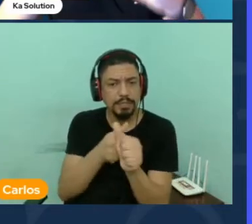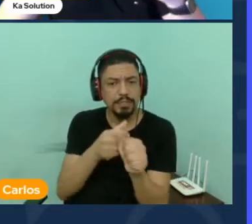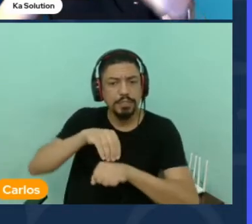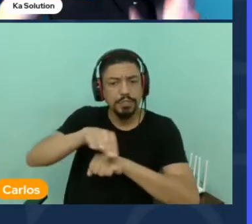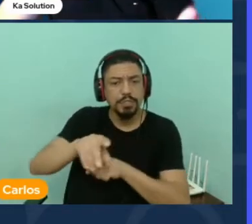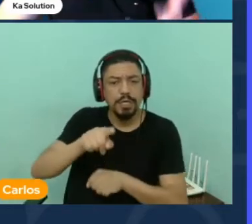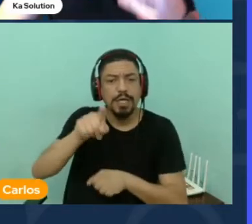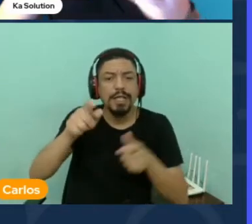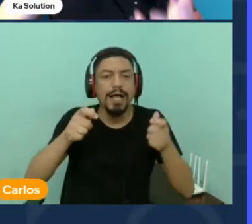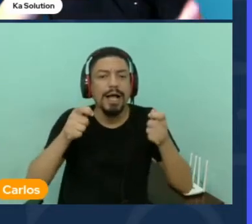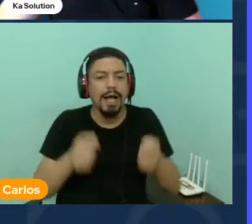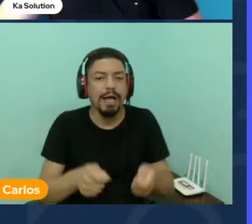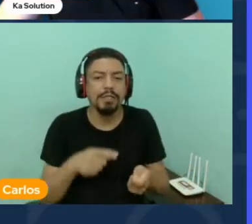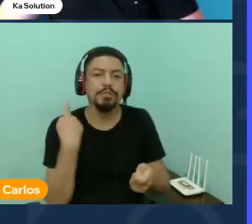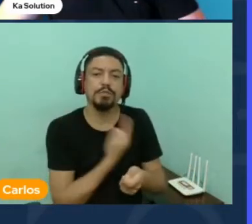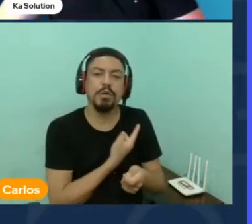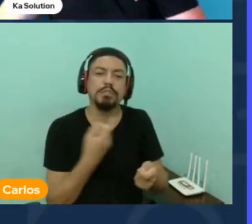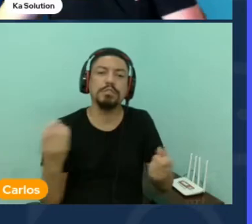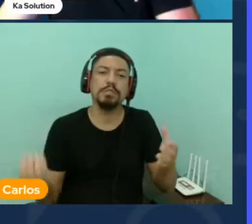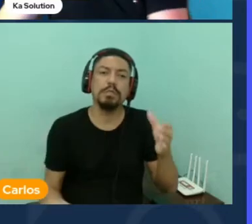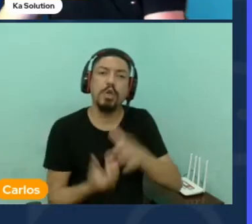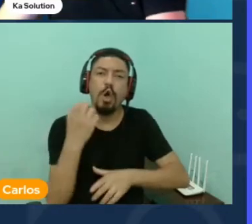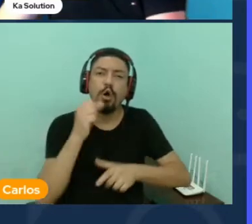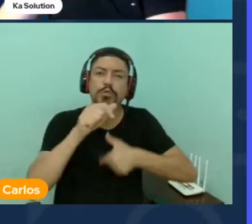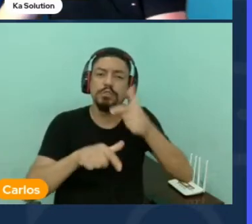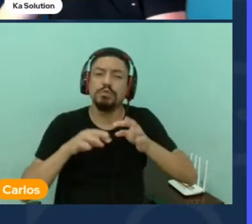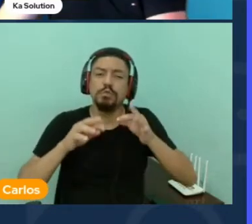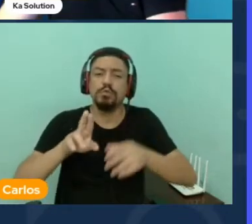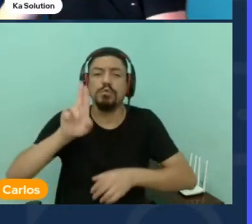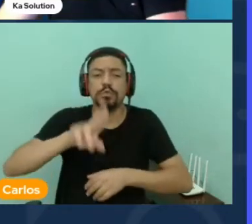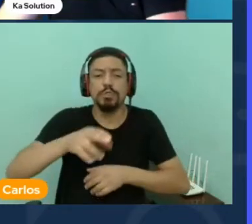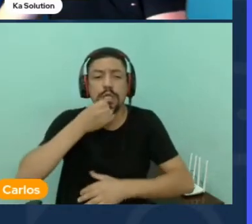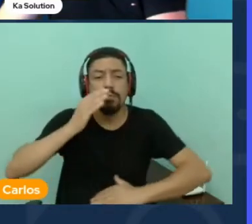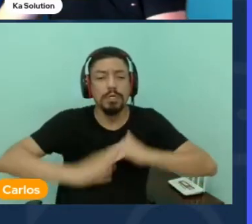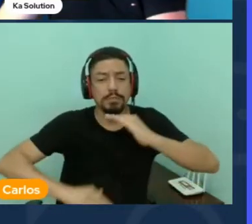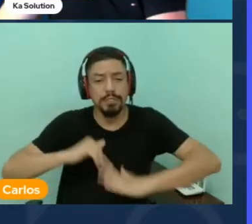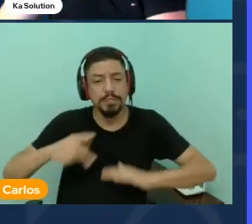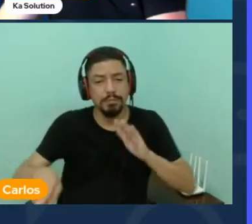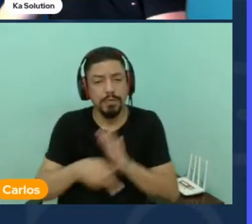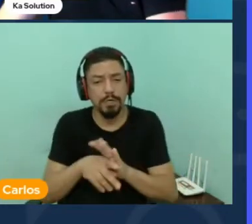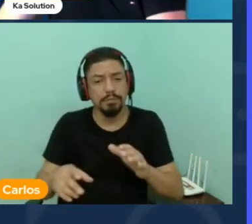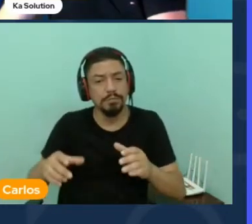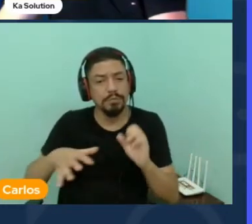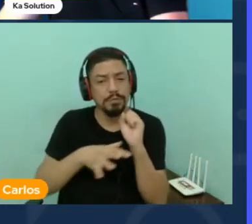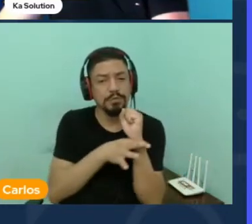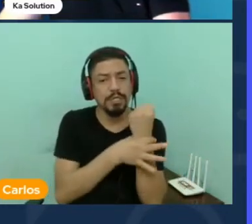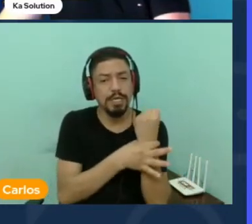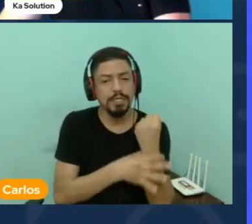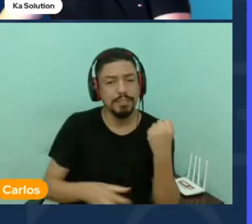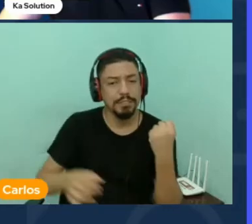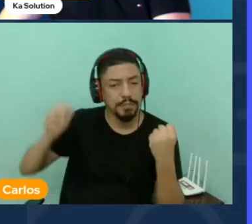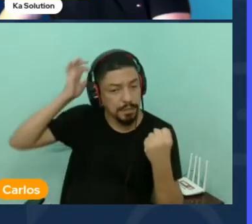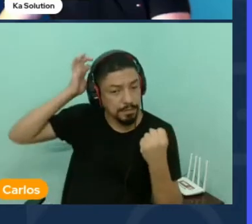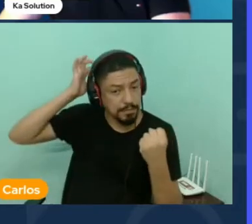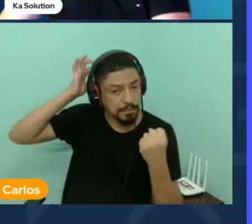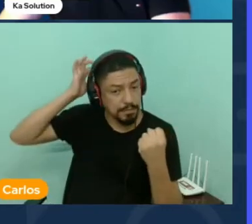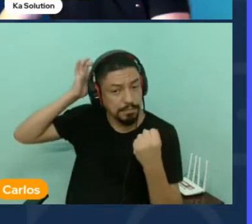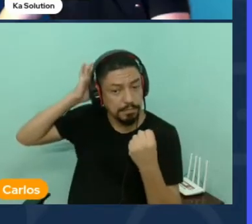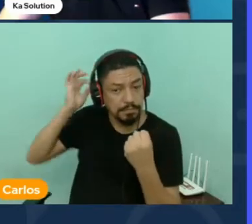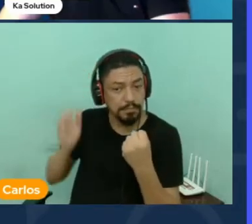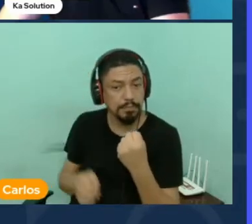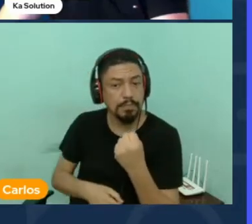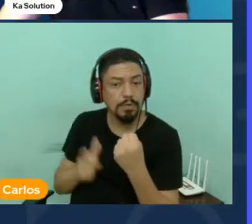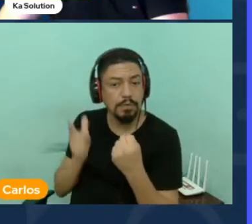garante que eu criei ali os meus serviços usando as boas práticas de segurança. Usando as boas práticas com relação